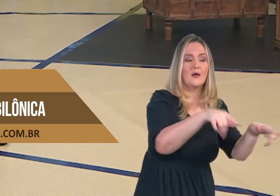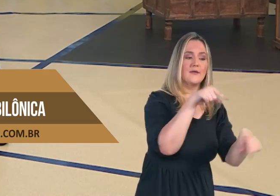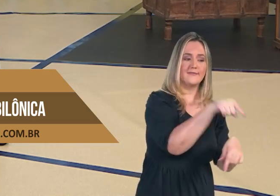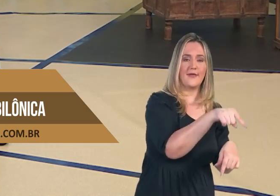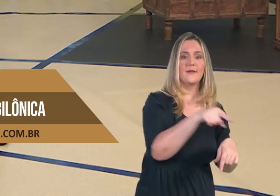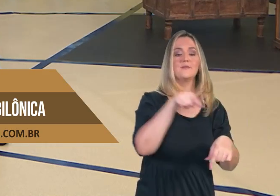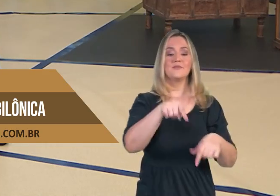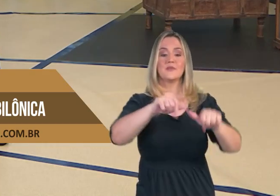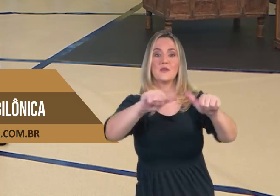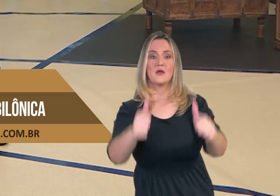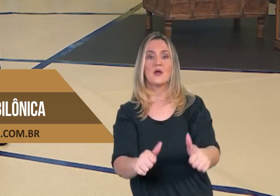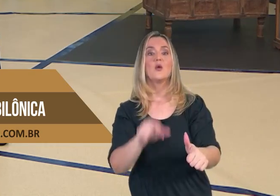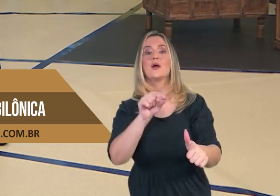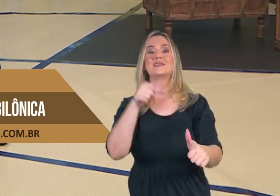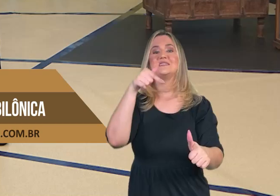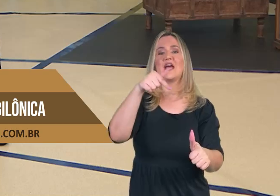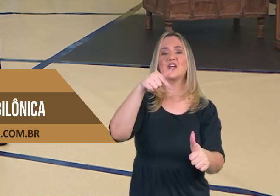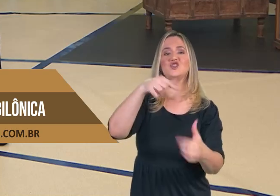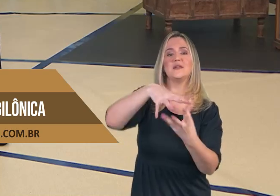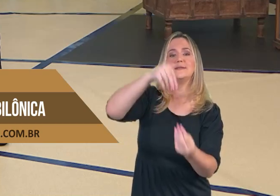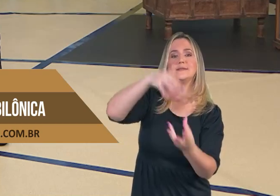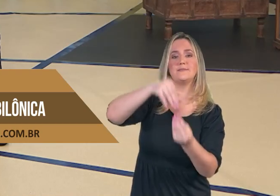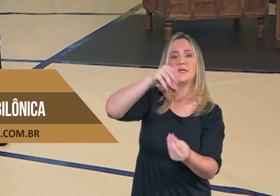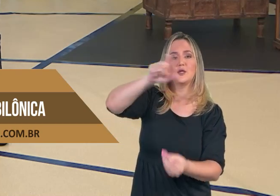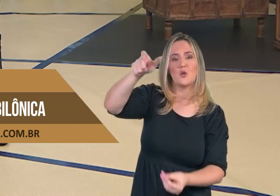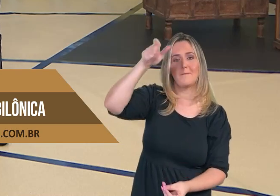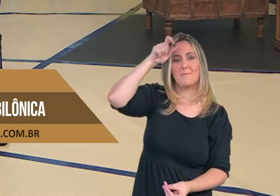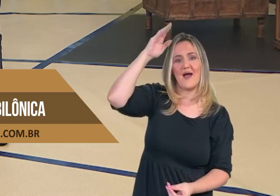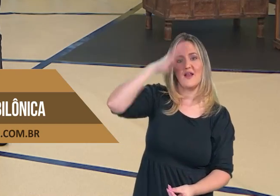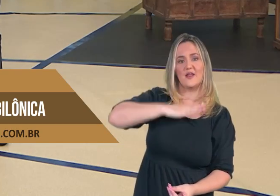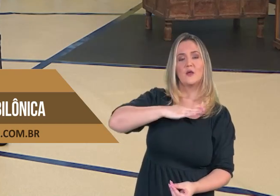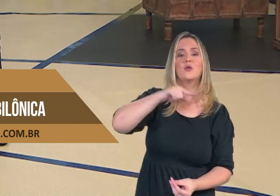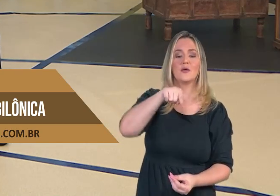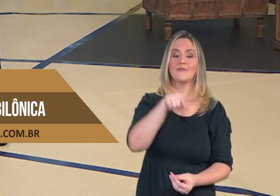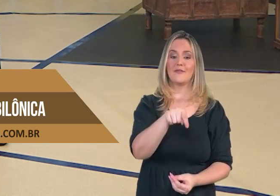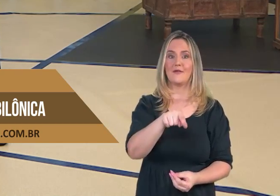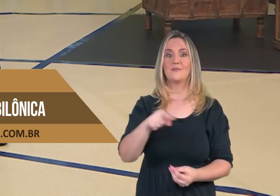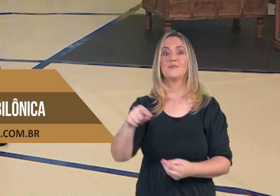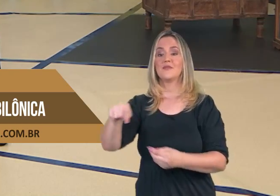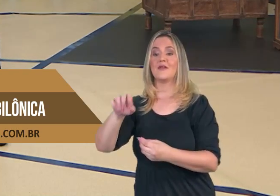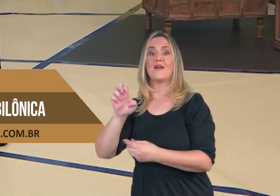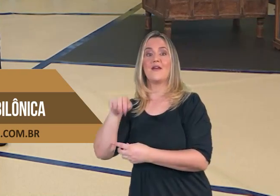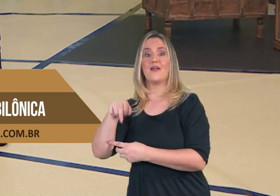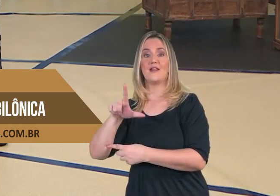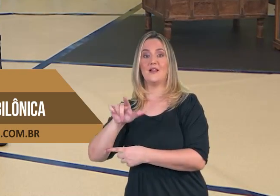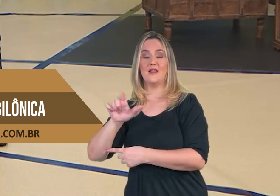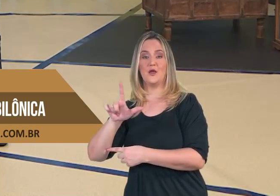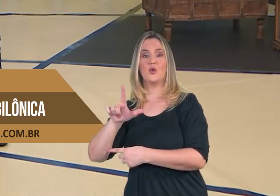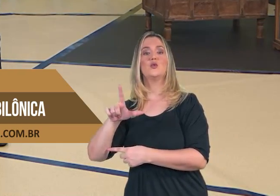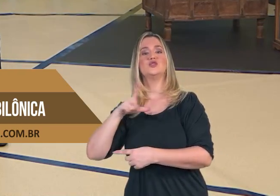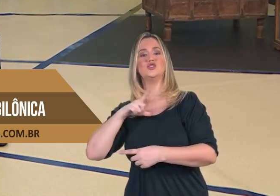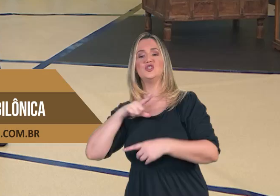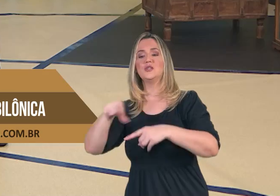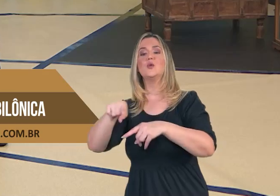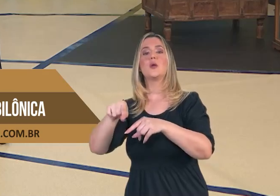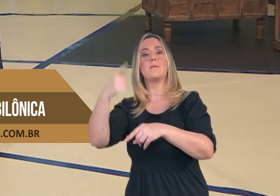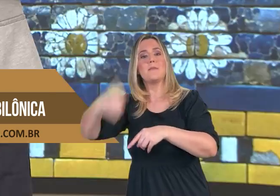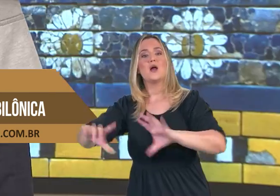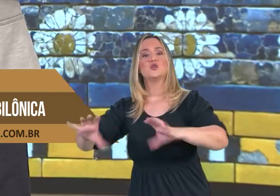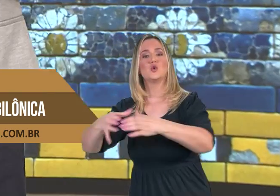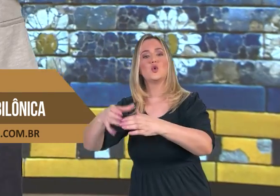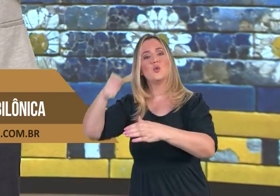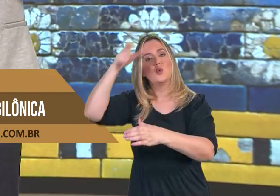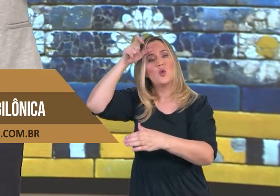7 filhas de Anu. E 7 demônios da tempestade, incluindo o dragão e a serpente, eram da ninhada de Ea.